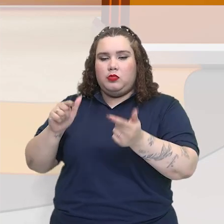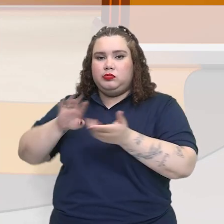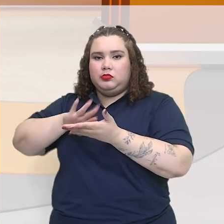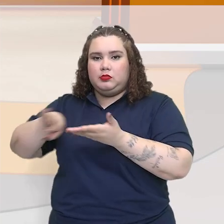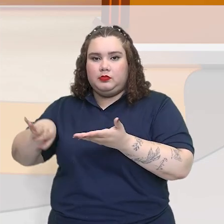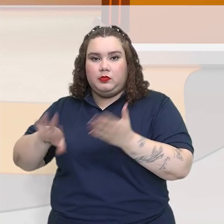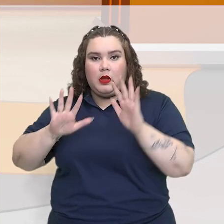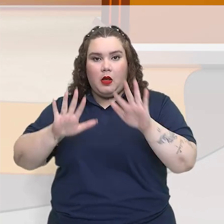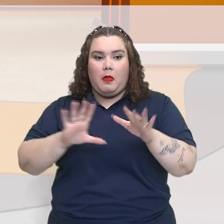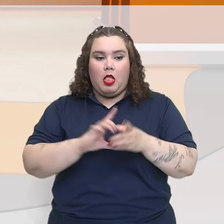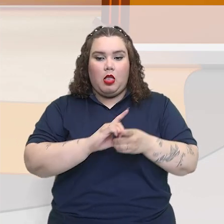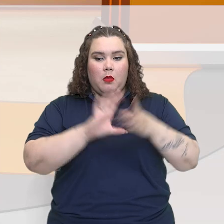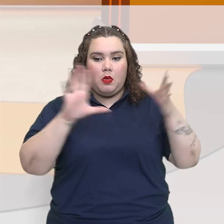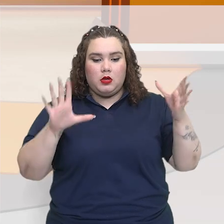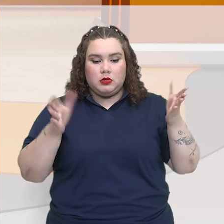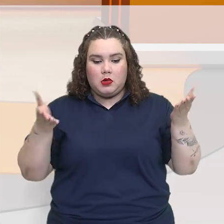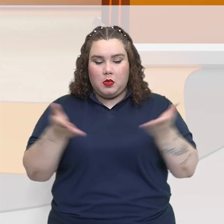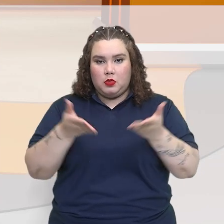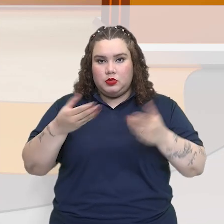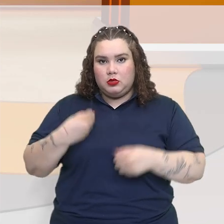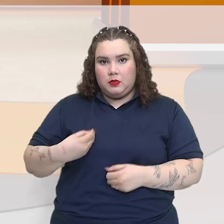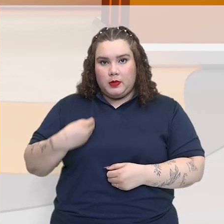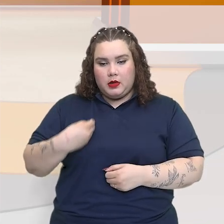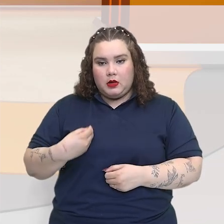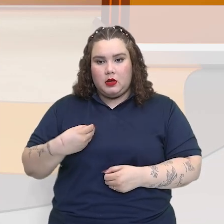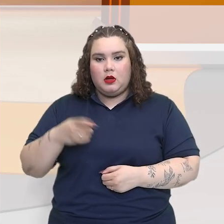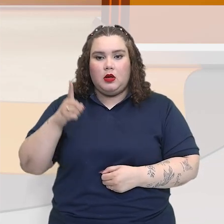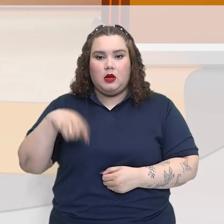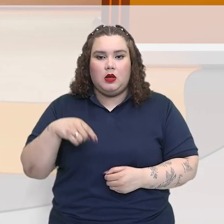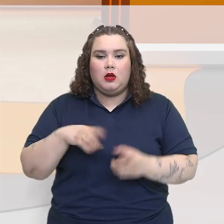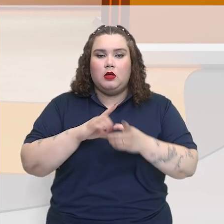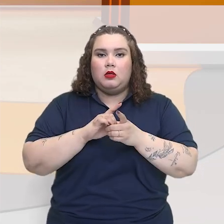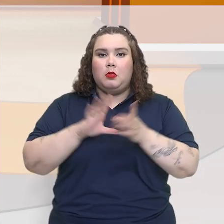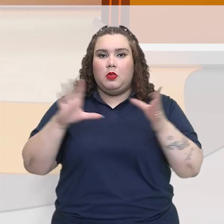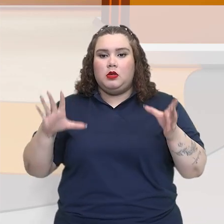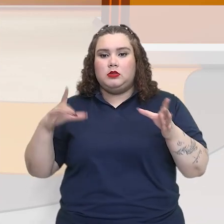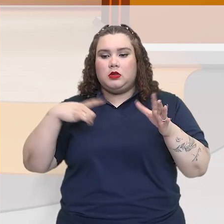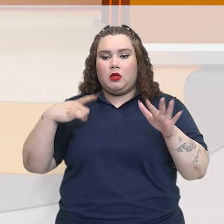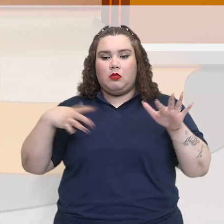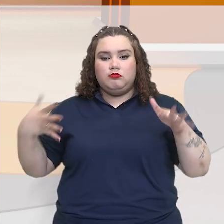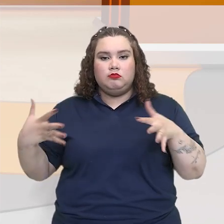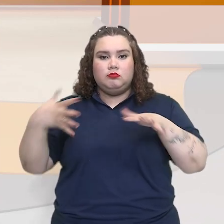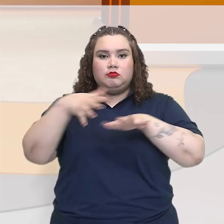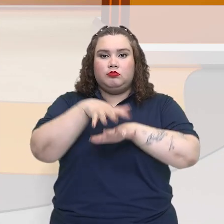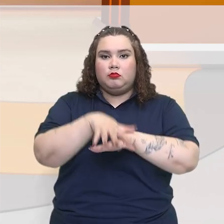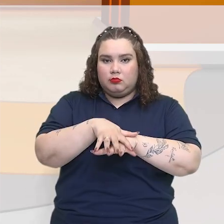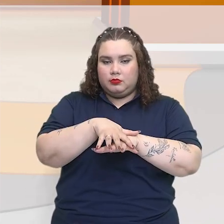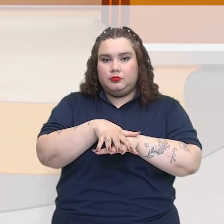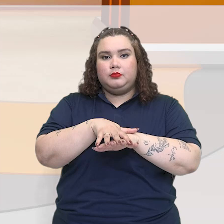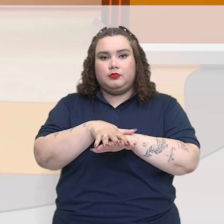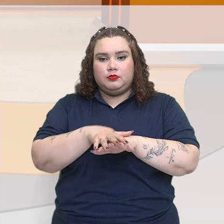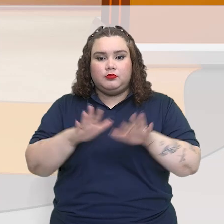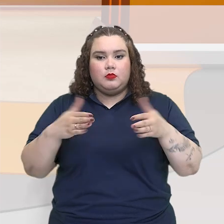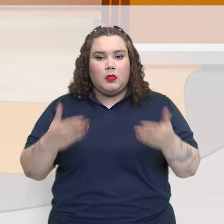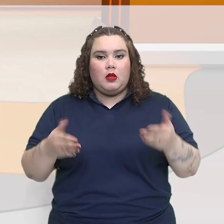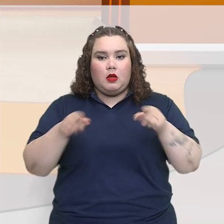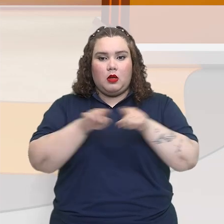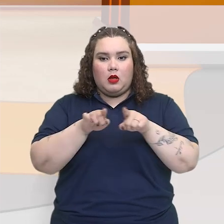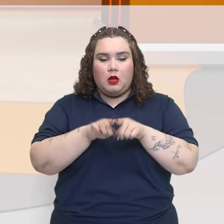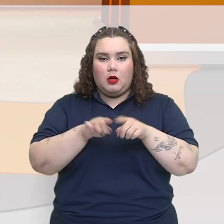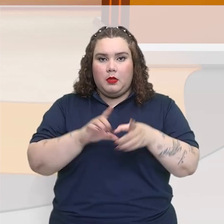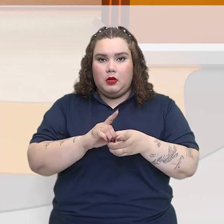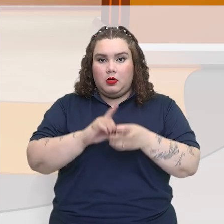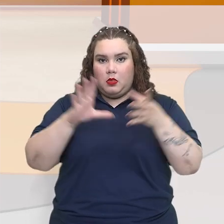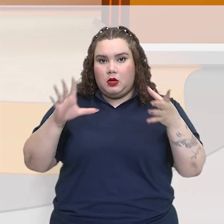democracia que vive-se hoje já é uma democracia que inclui, além de que a